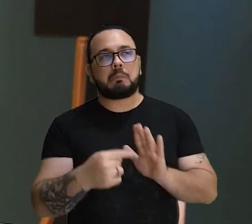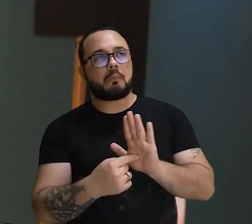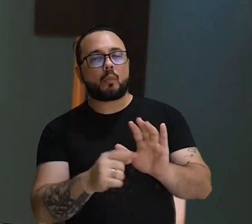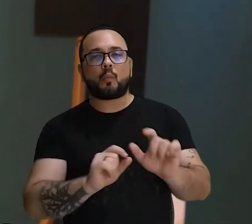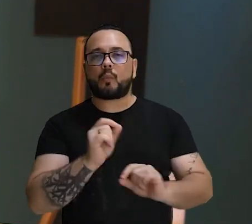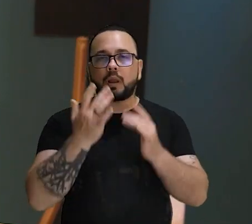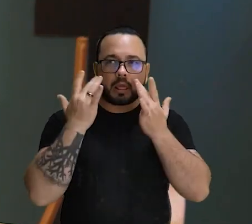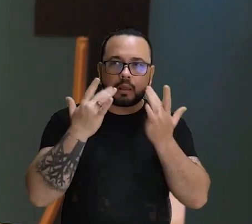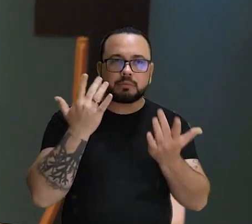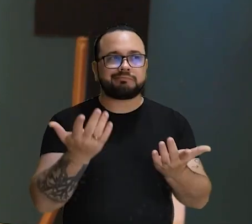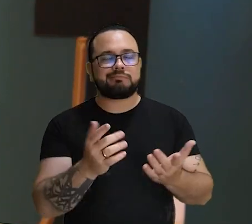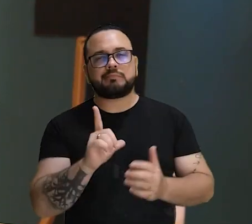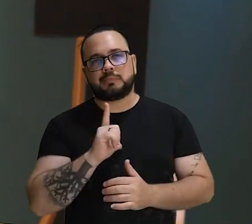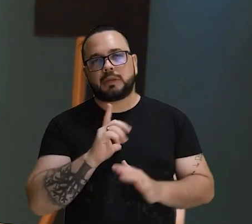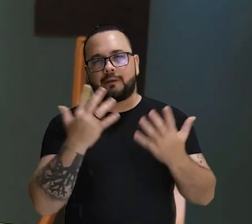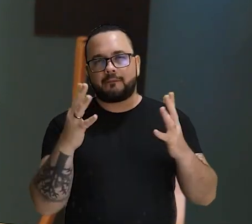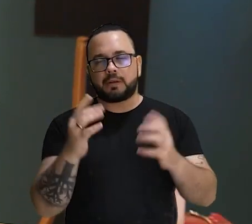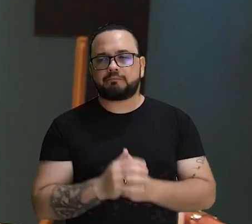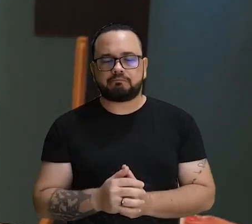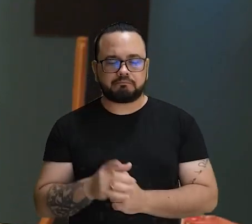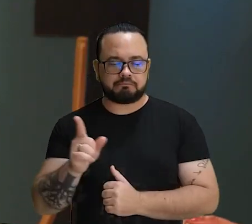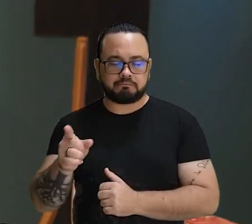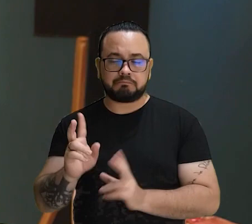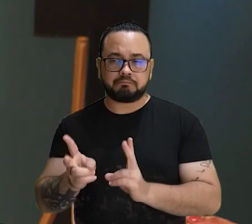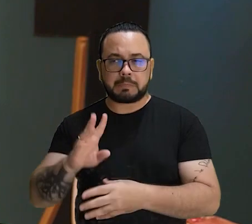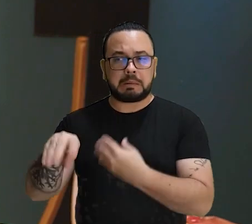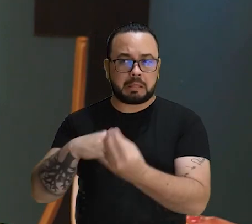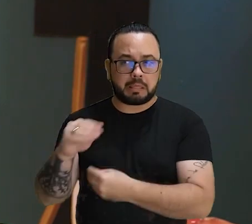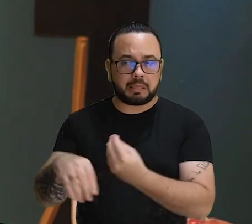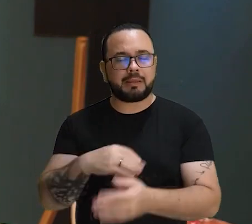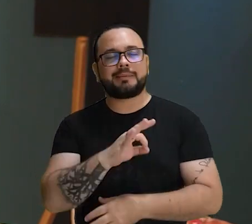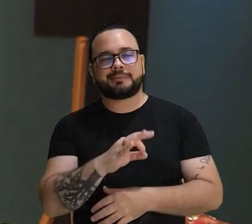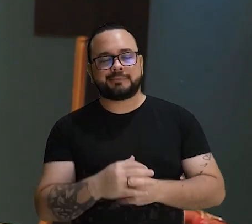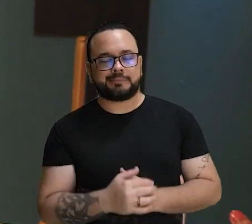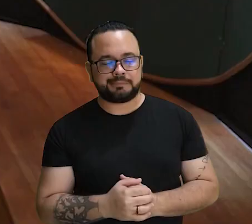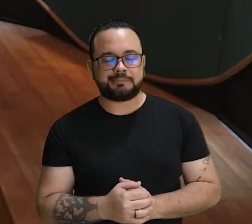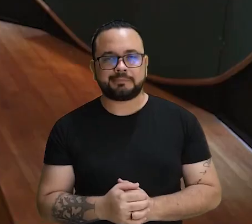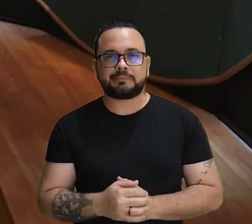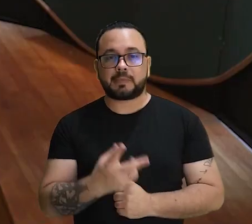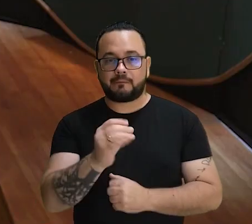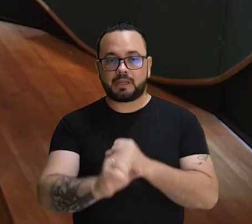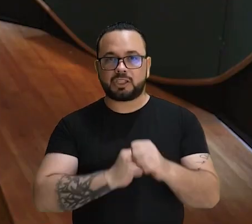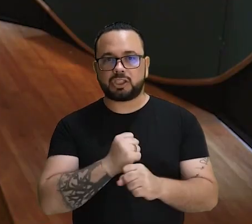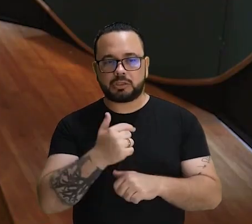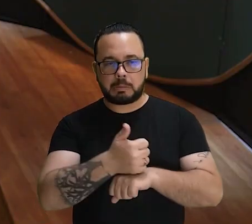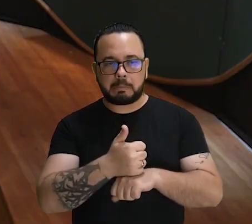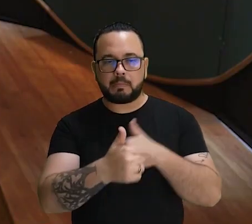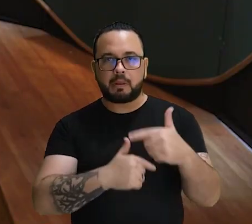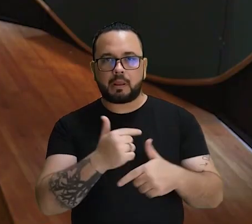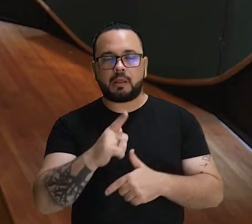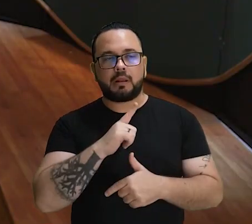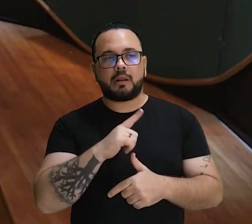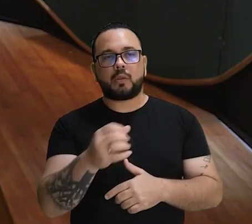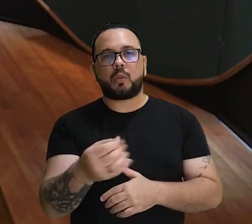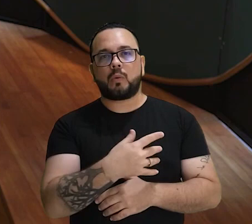mas é um show espetáculo comemorativo. Acho que como sempre você vai acabar misturando tudo, misturando, né? Misturando tudo, né? De 20 anos de carreira. Tem